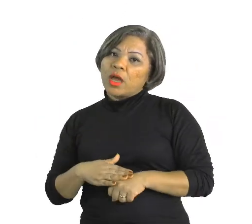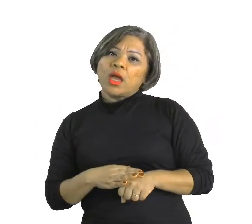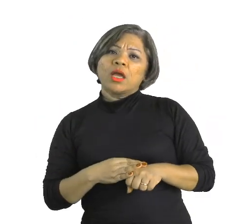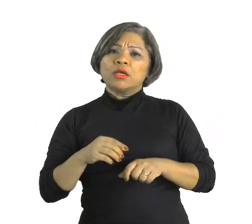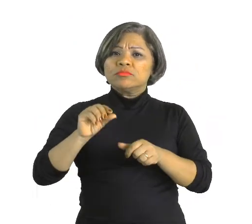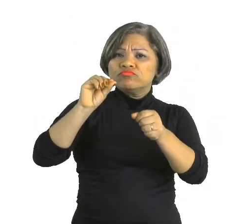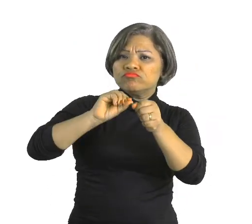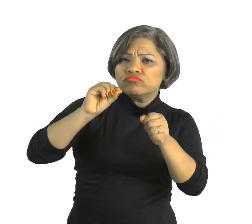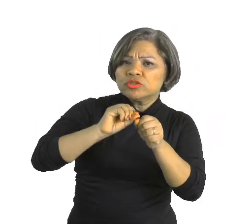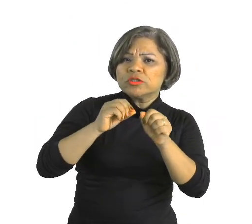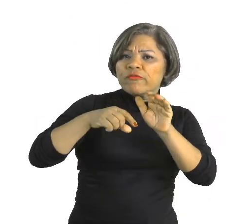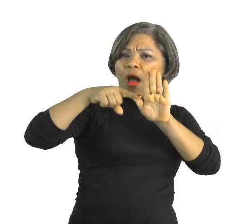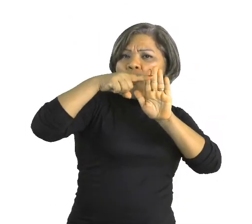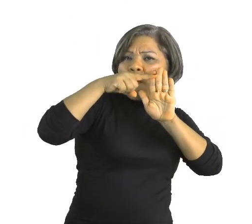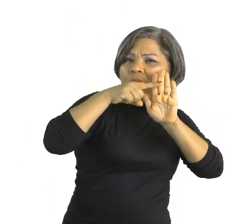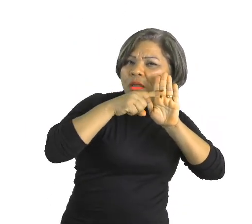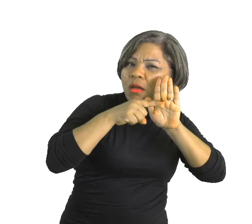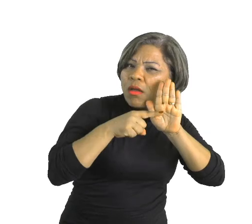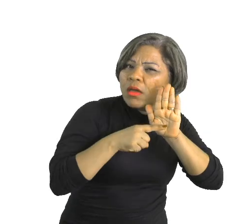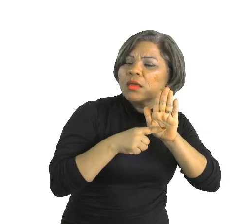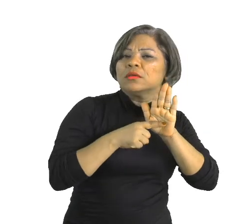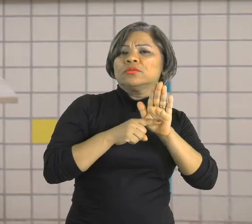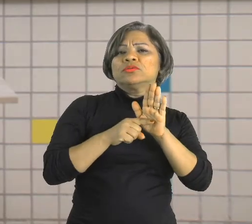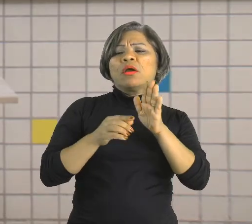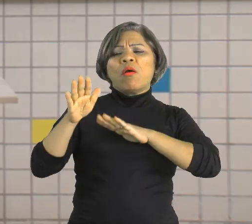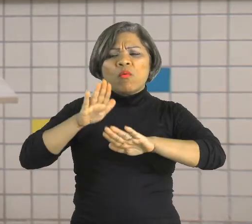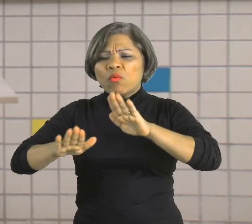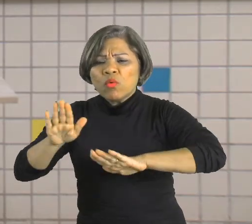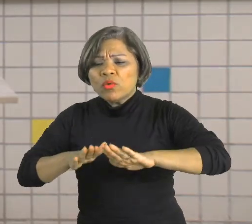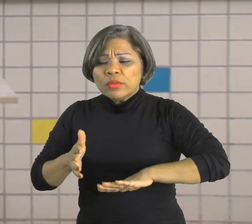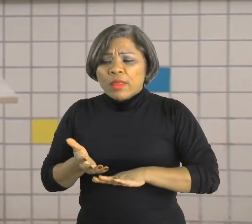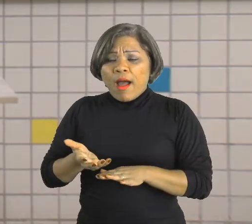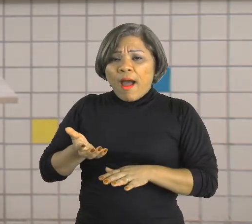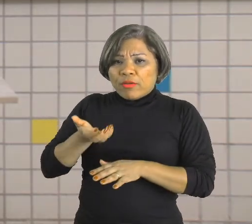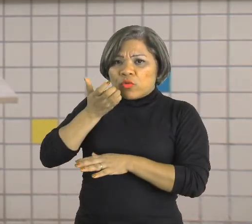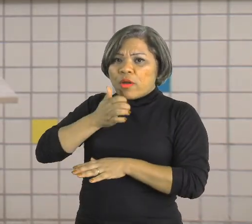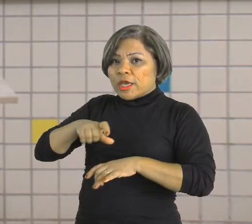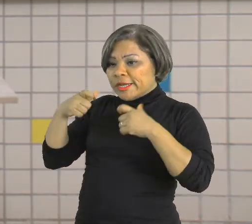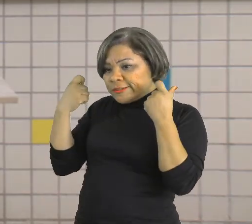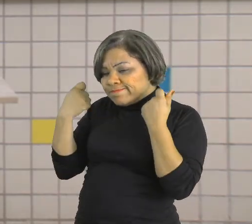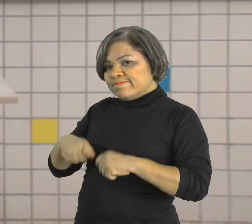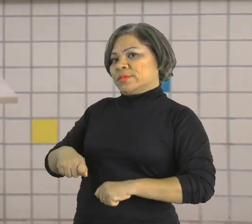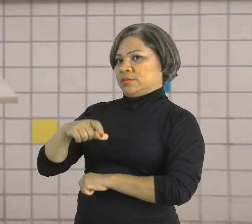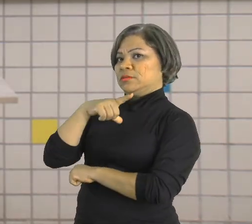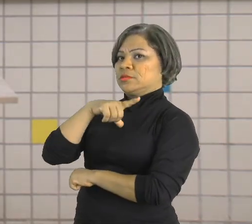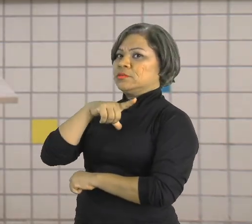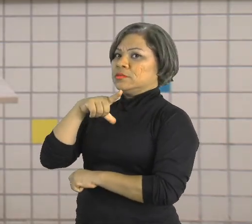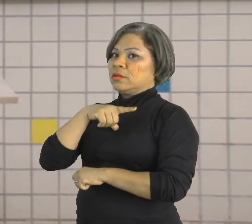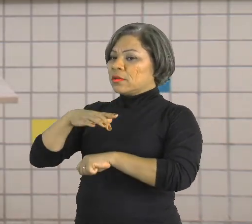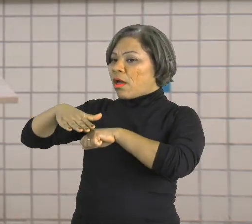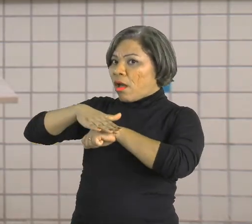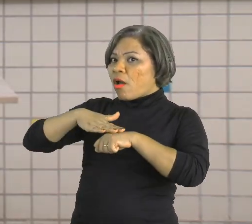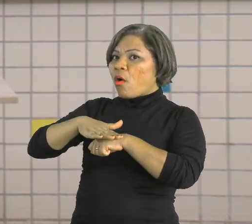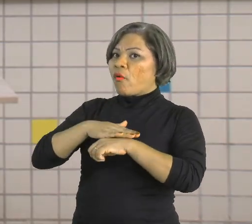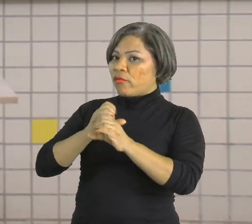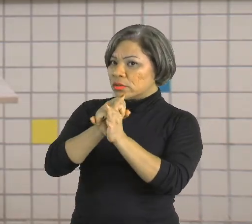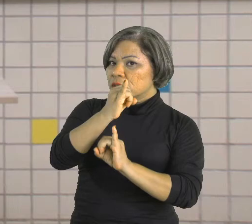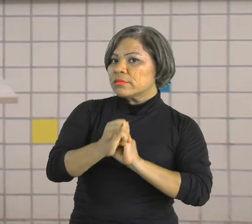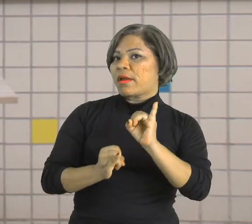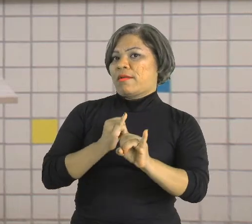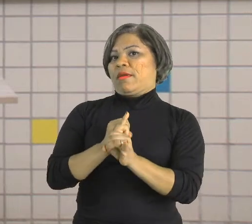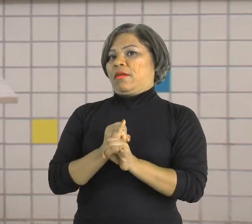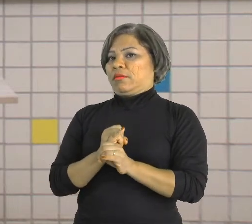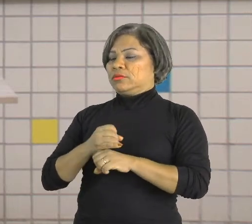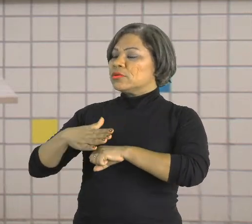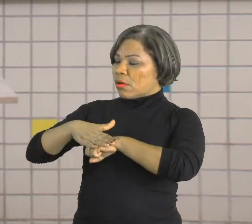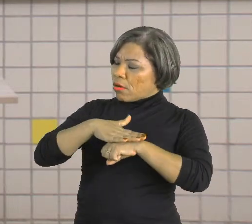ter ao utilizar a rede. Então, vocês vão conversar com o pai, com a mãe, com o adulto que vocês vivem, né?